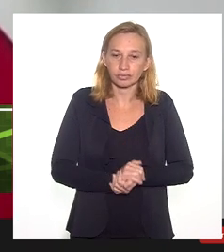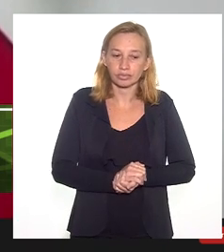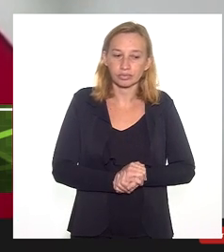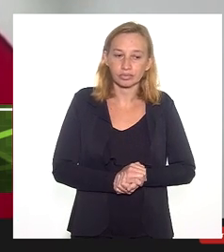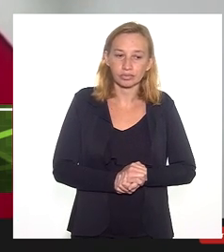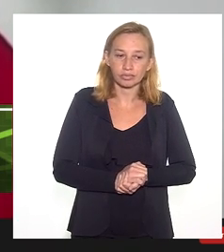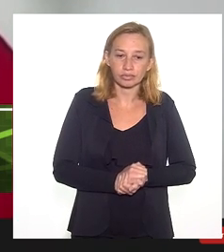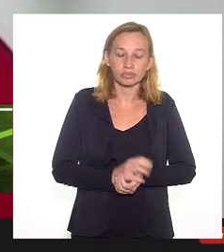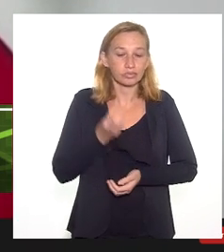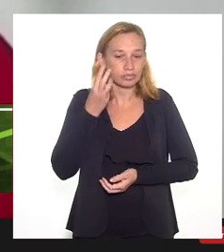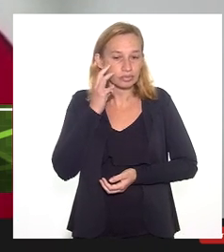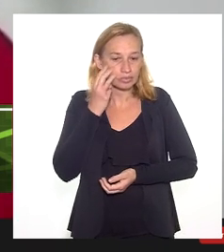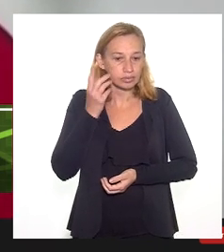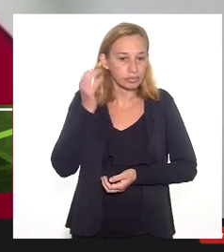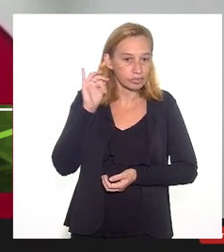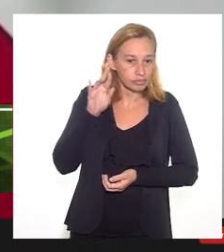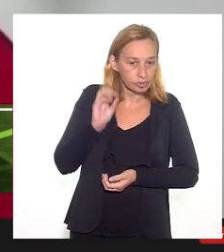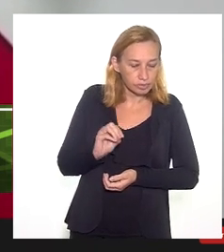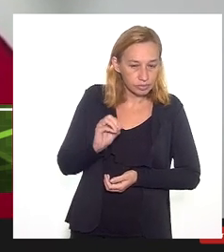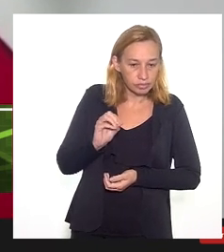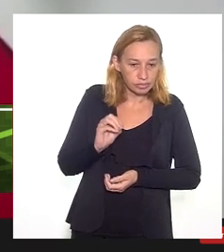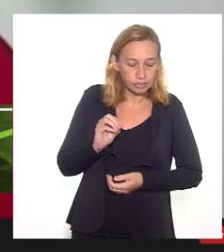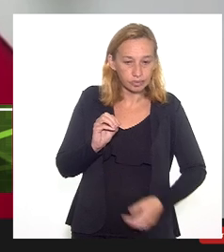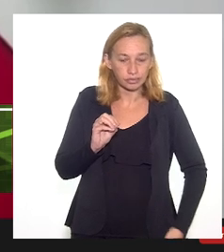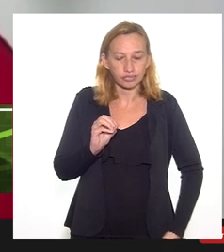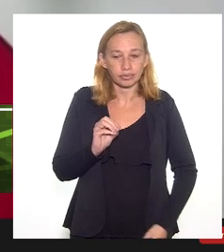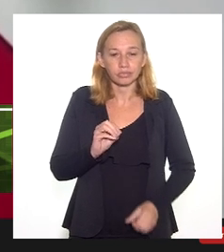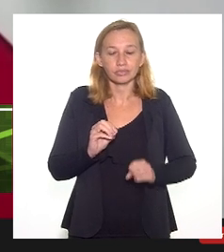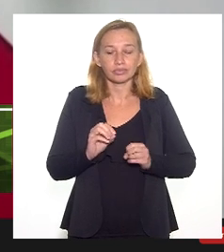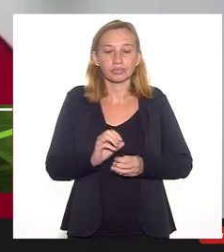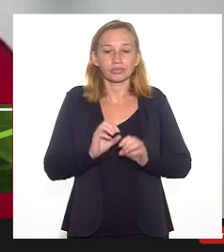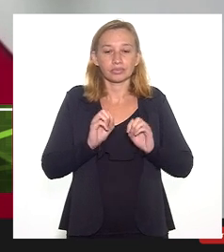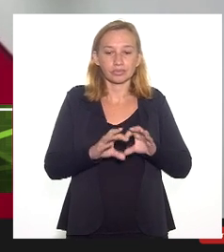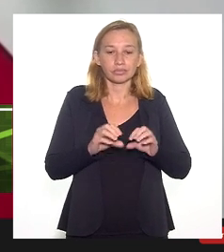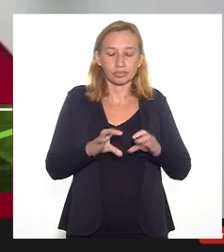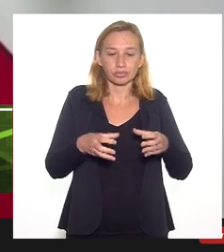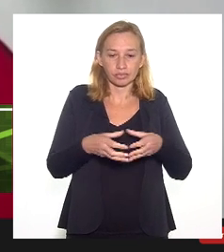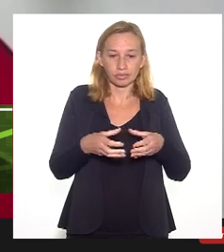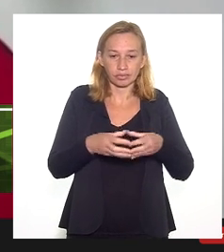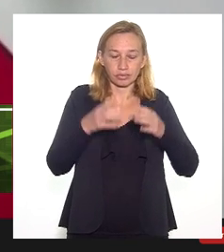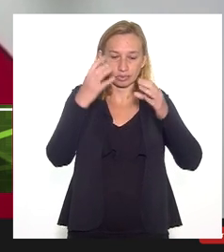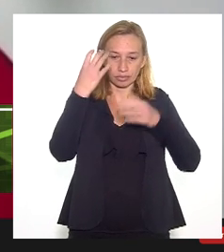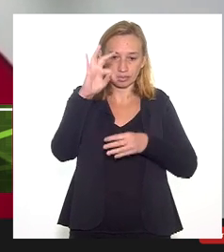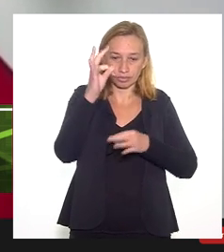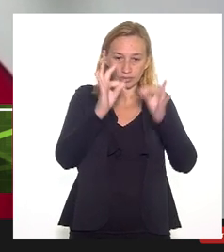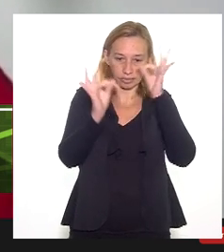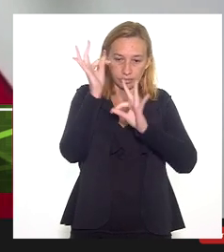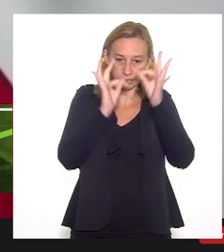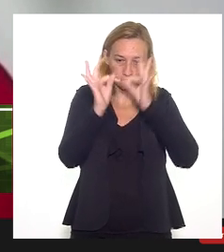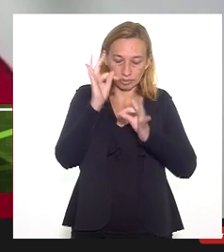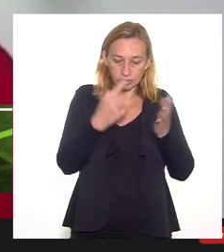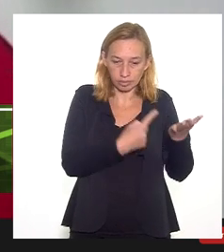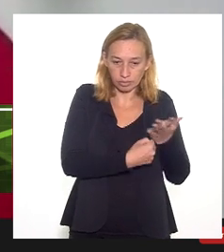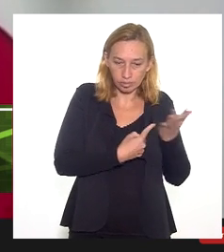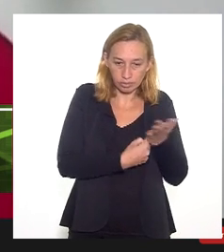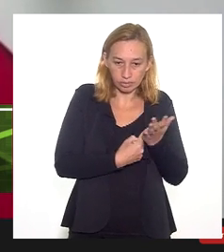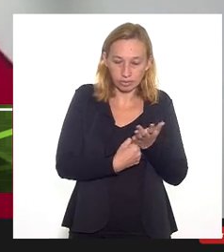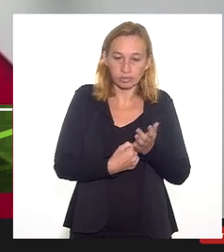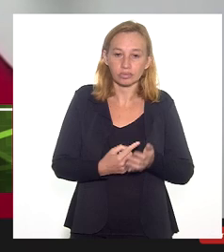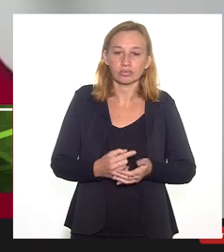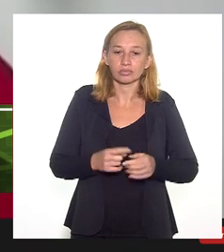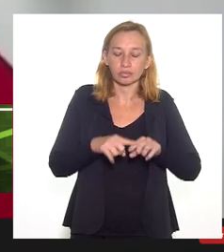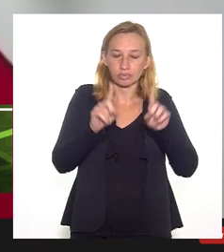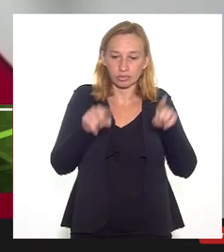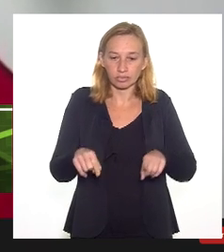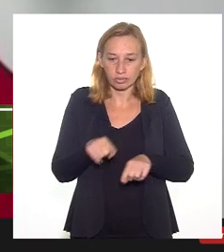com Valdeque e Serafini das comissões de educação e ciência e tecnologia na tentativa de ter soluções para compensar esses servidores